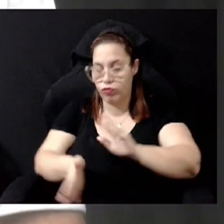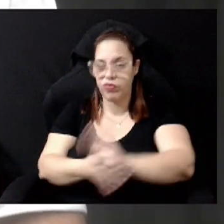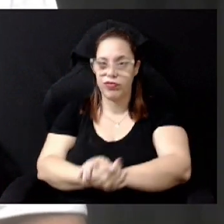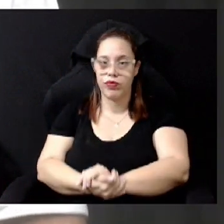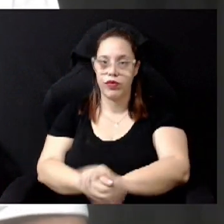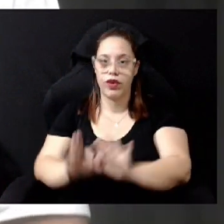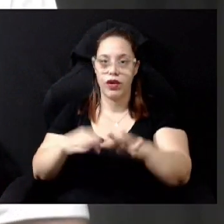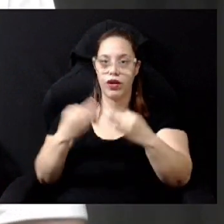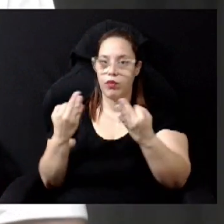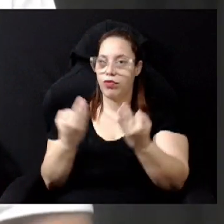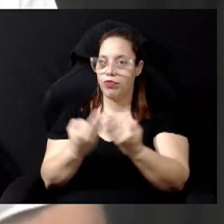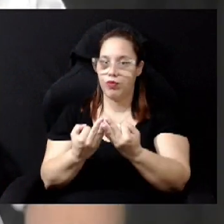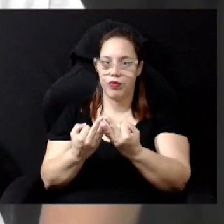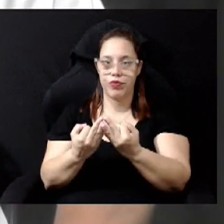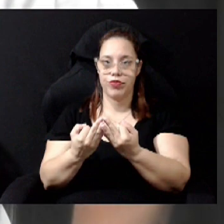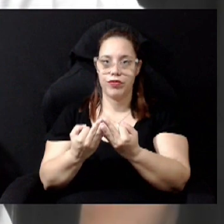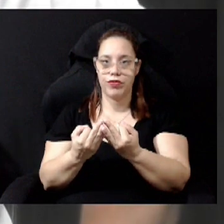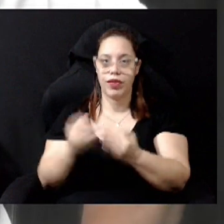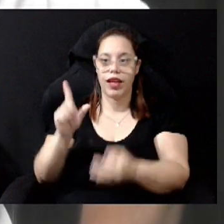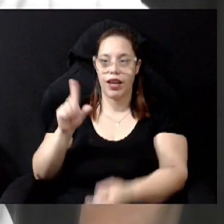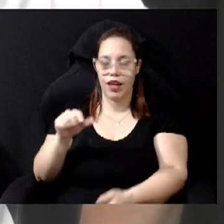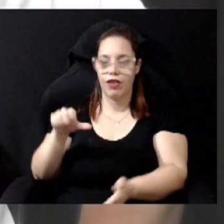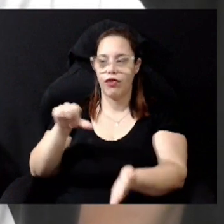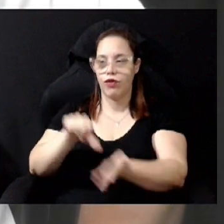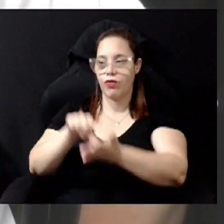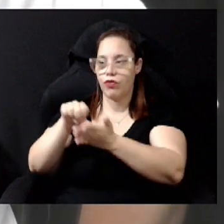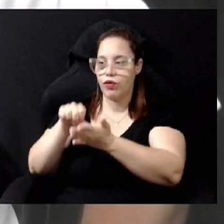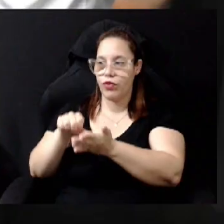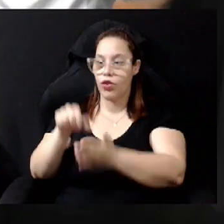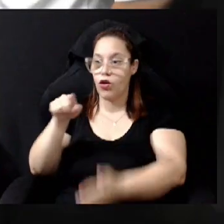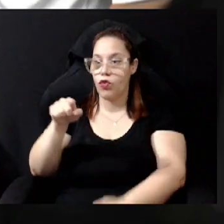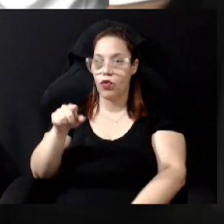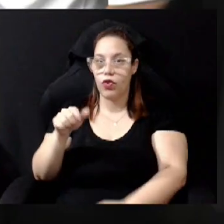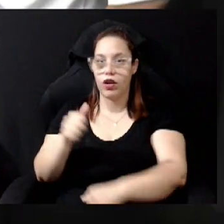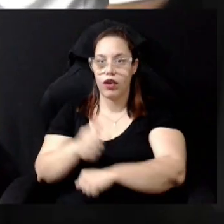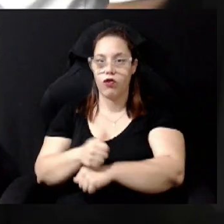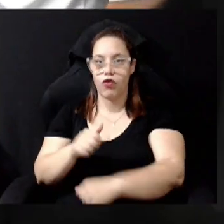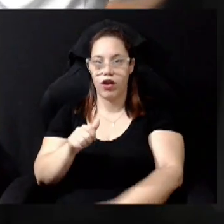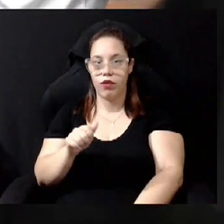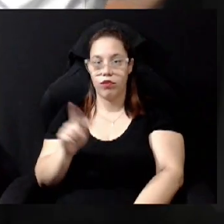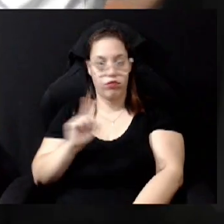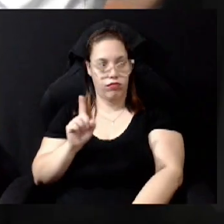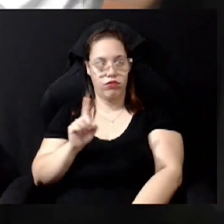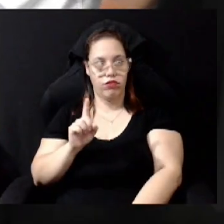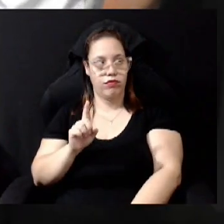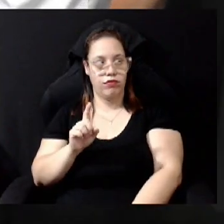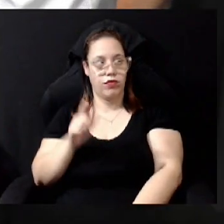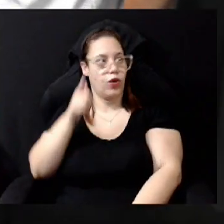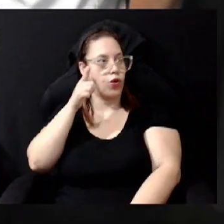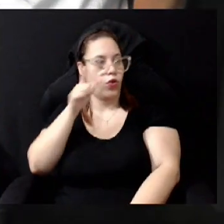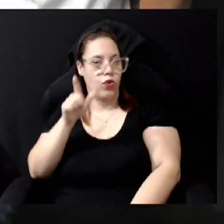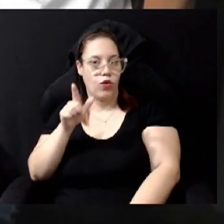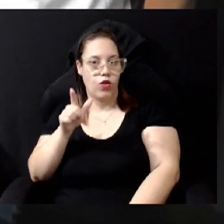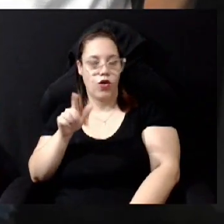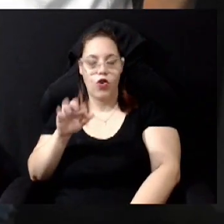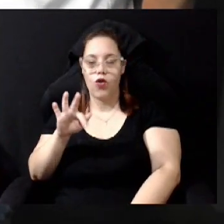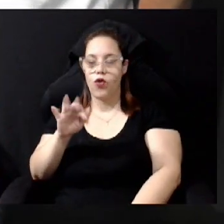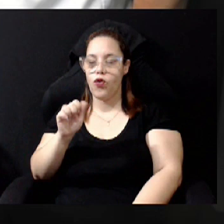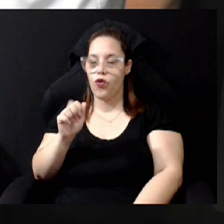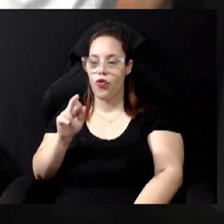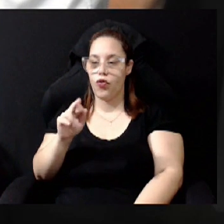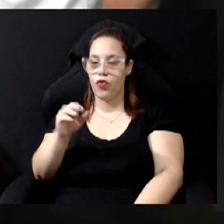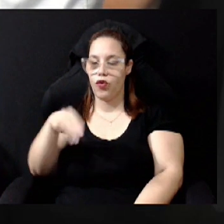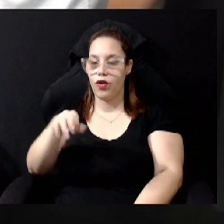toda é de farmácia. Você é farmacêutico? Não sou farmacêutico. Tá. Eu não consegui me formar em farmácia. Eu fiquei bravo.